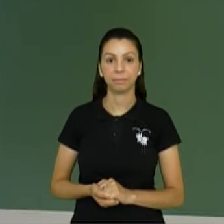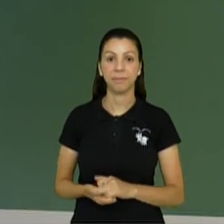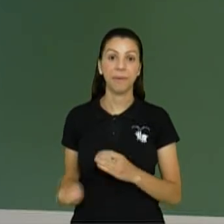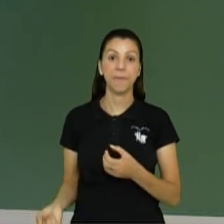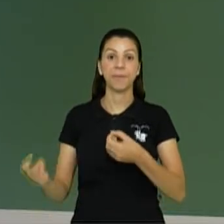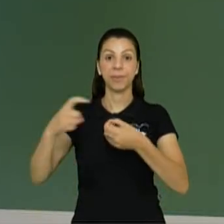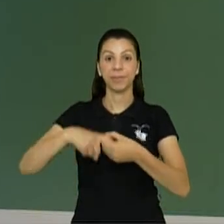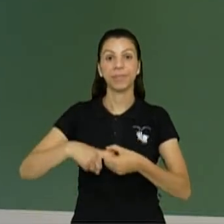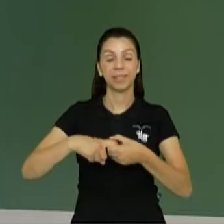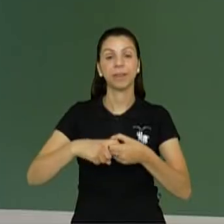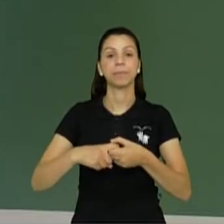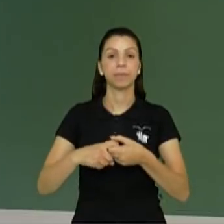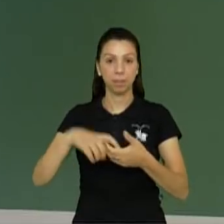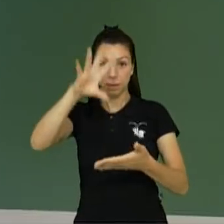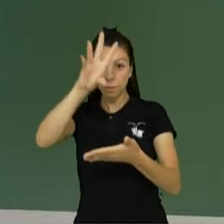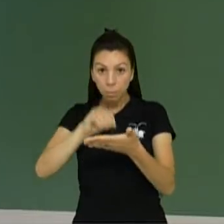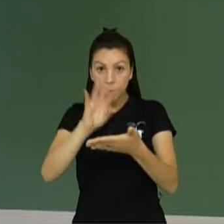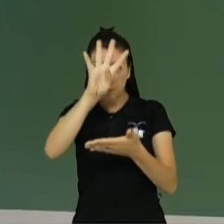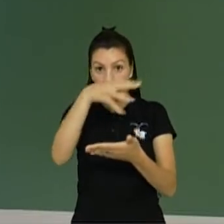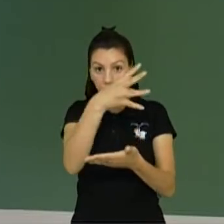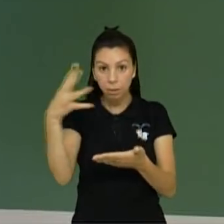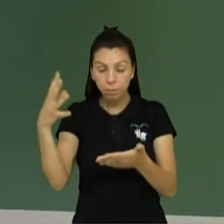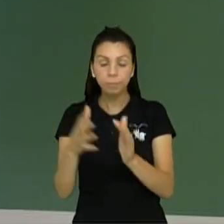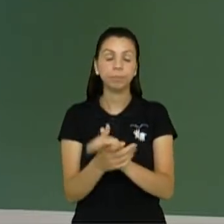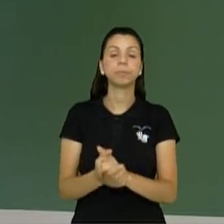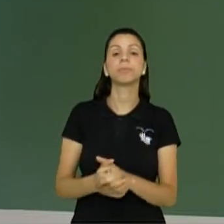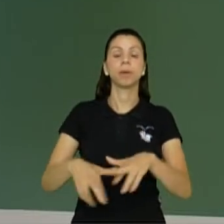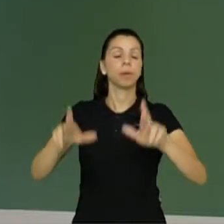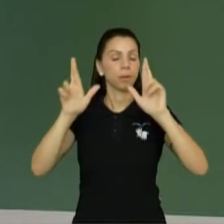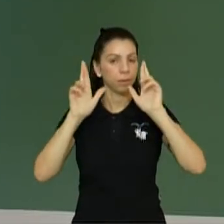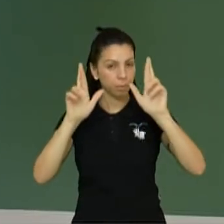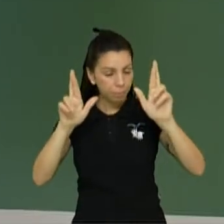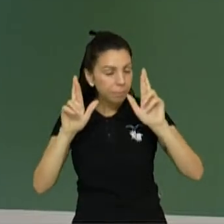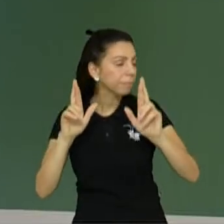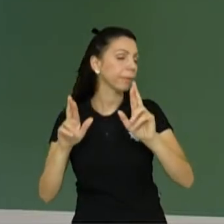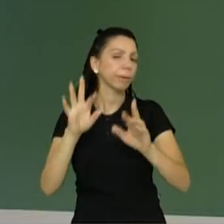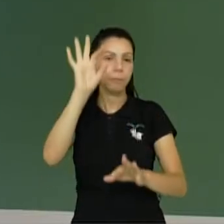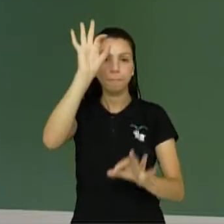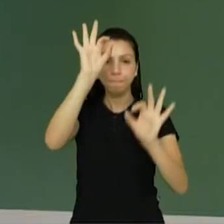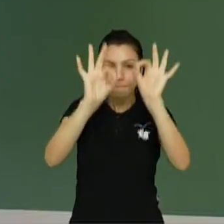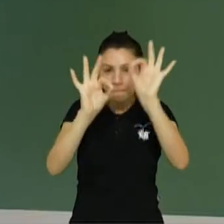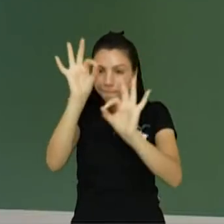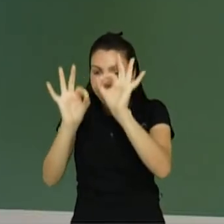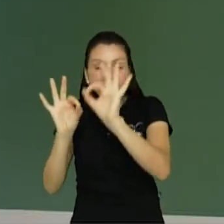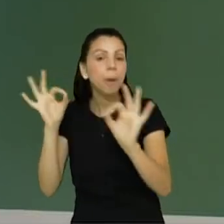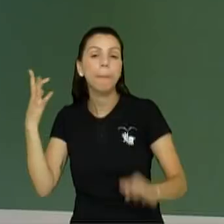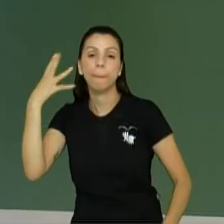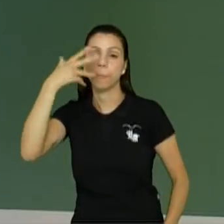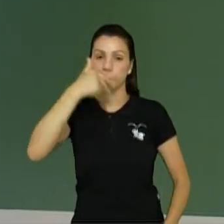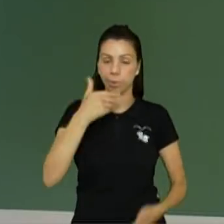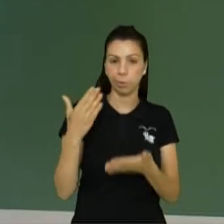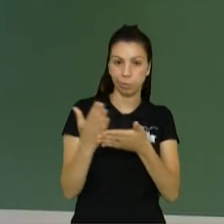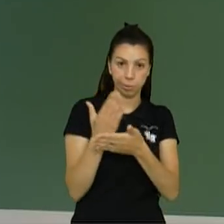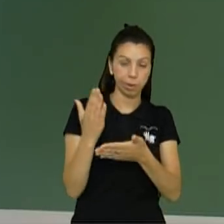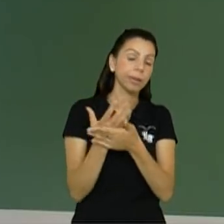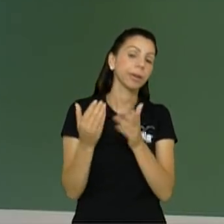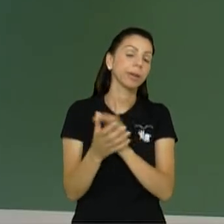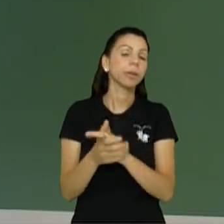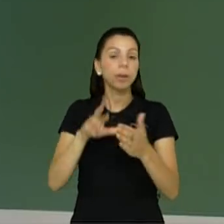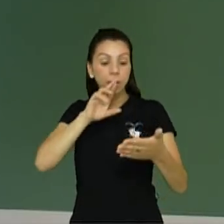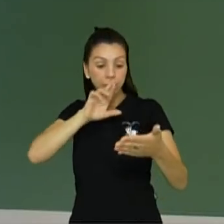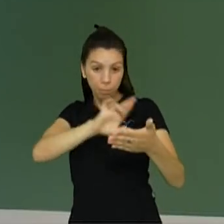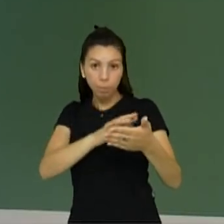Estamos de volta. Você copiou essa tabela? Então eu espero que você tenha feito ela bem caprichada no seu caderno e você realize ela com